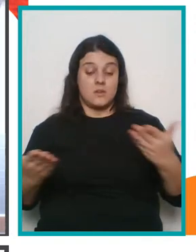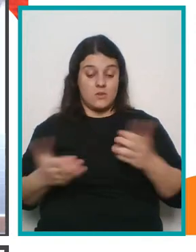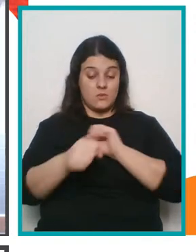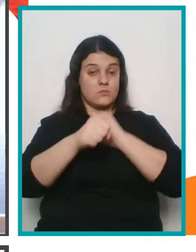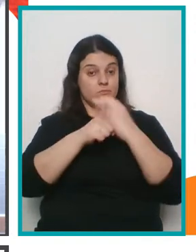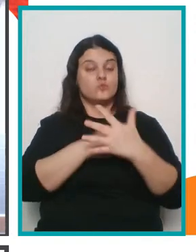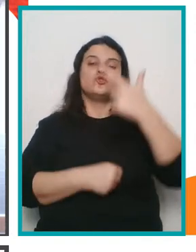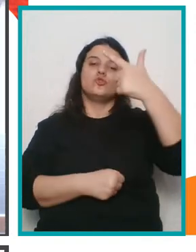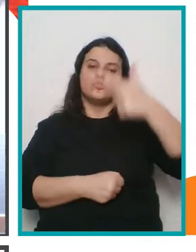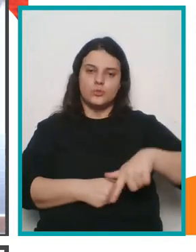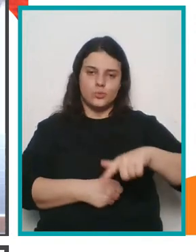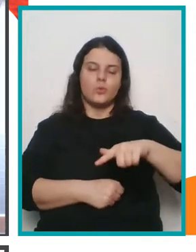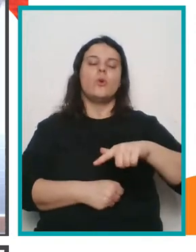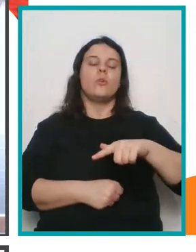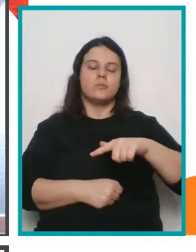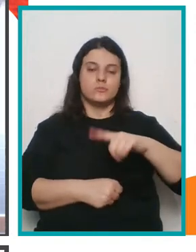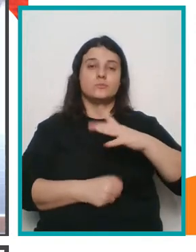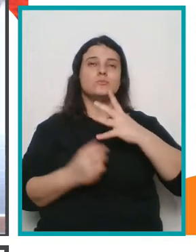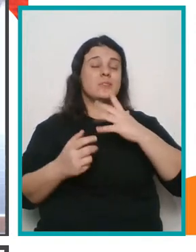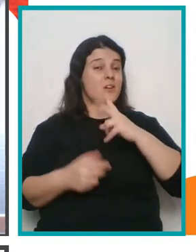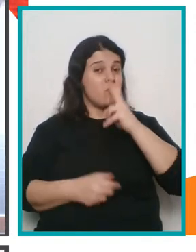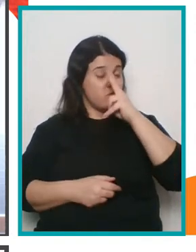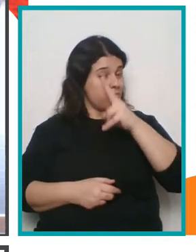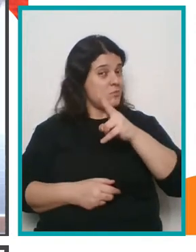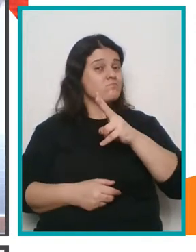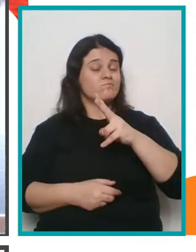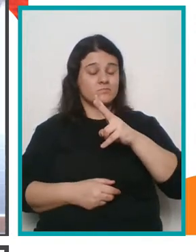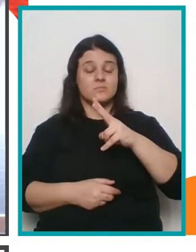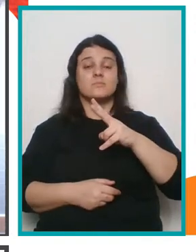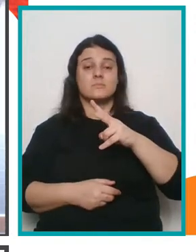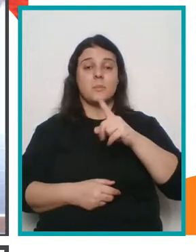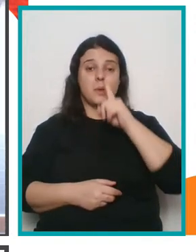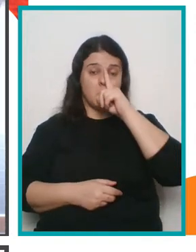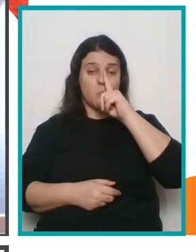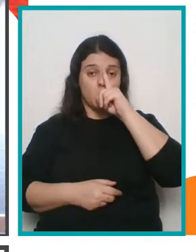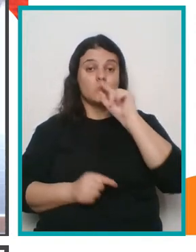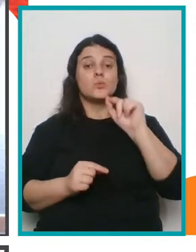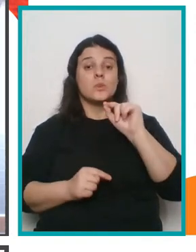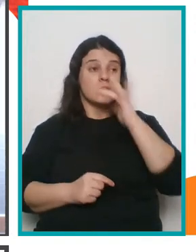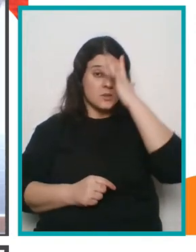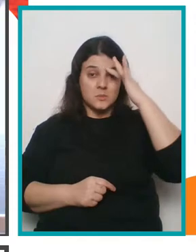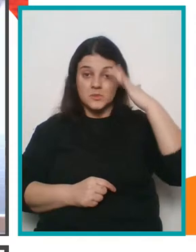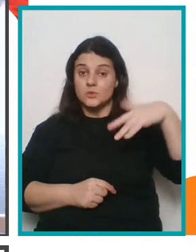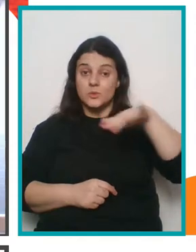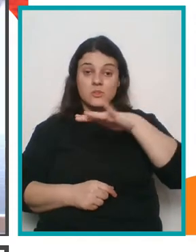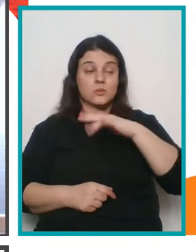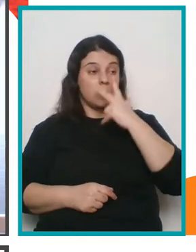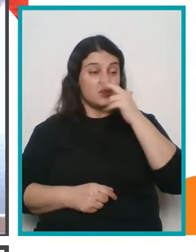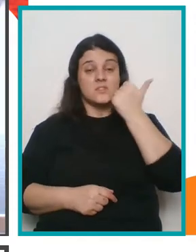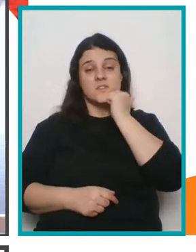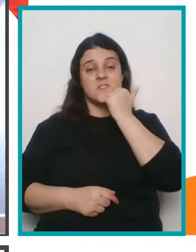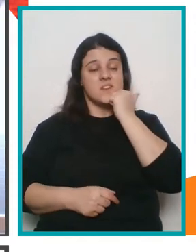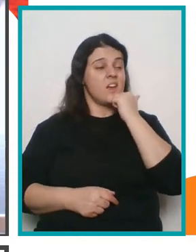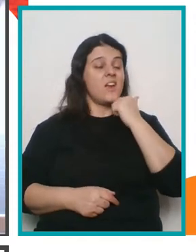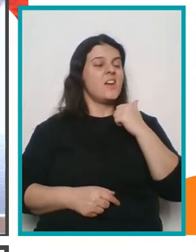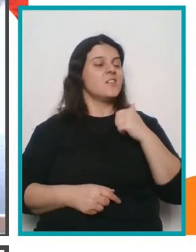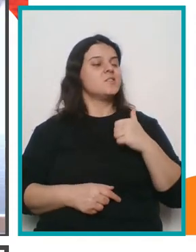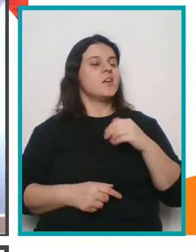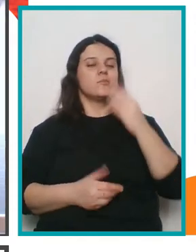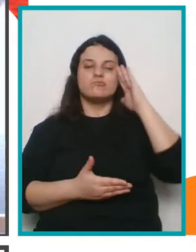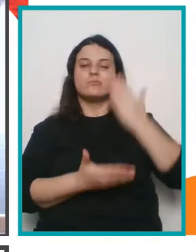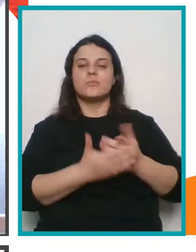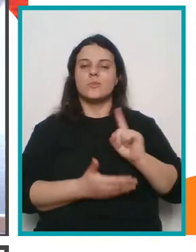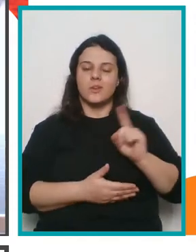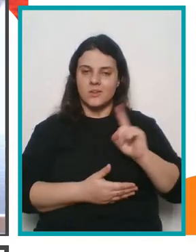E agora eu volto a pergunta para Vanessa. Vanessa, você acredita que na Uganda, tanto